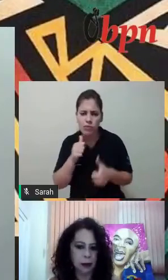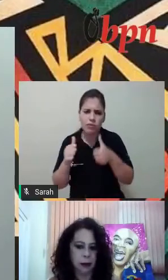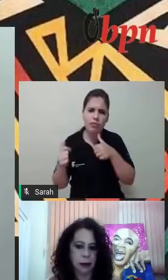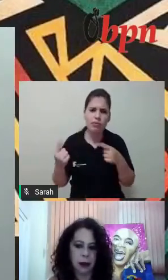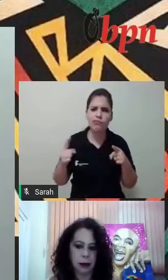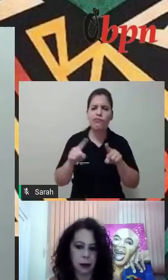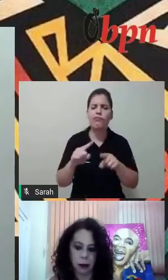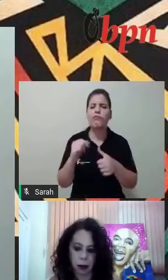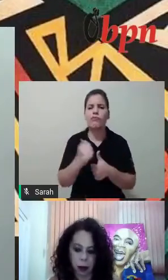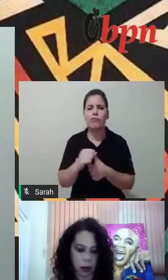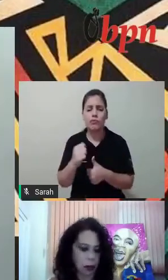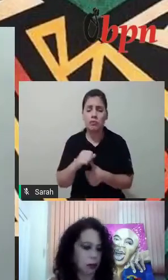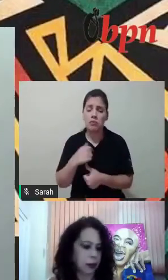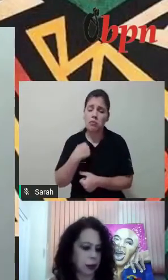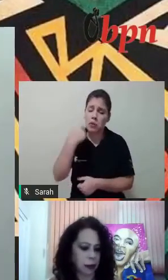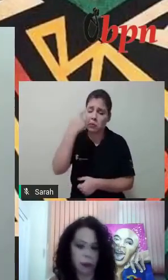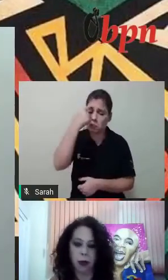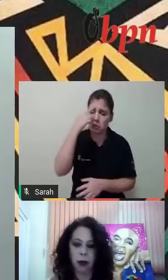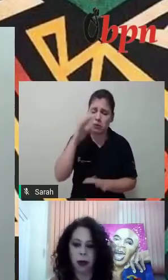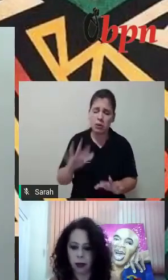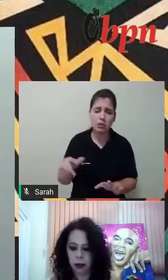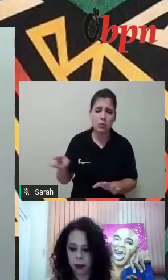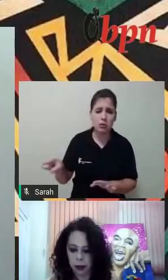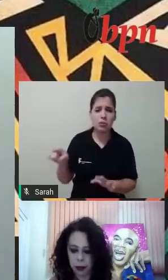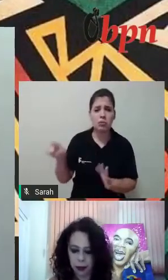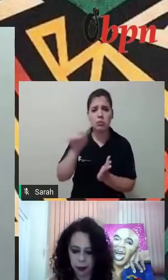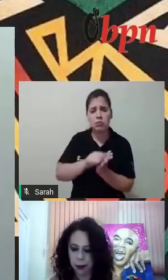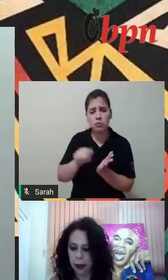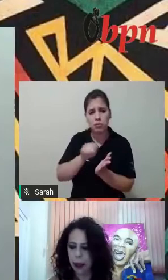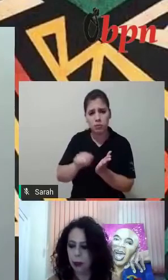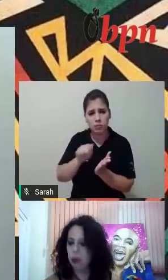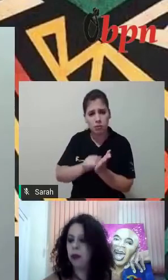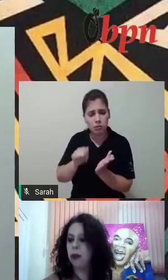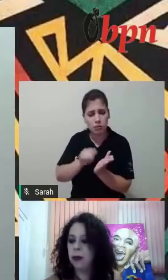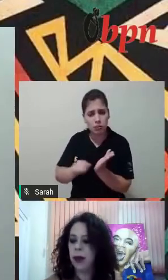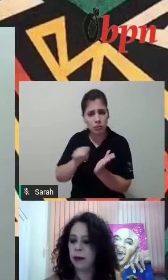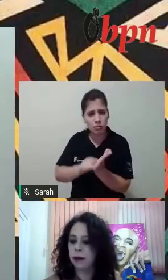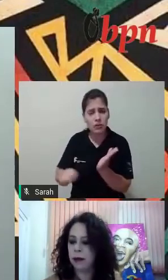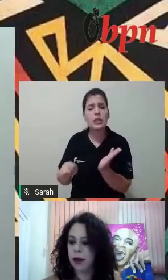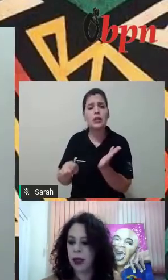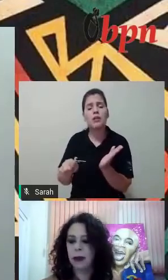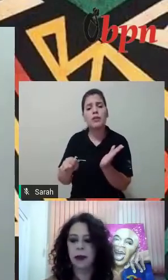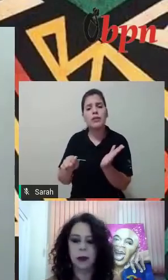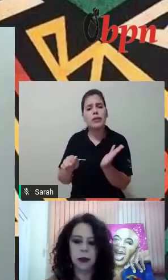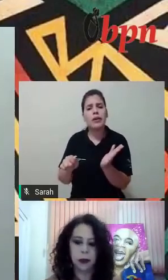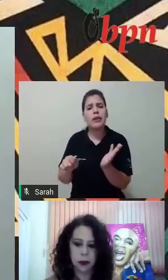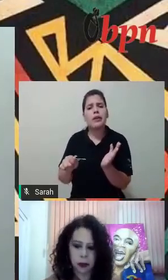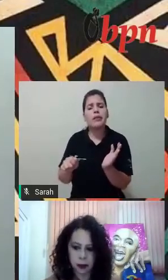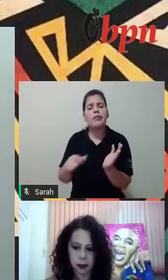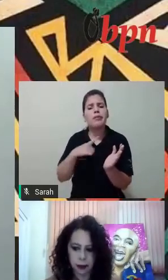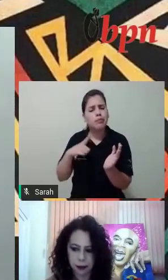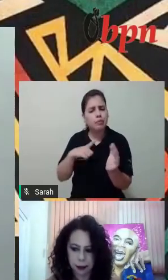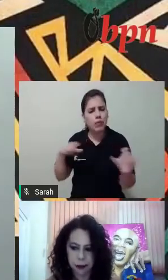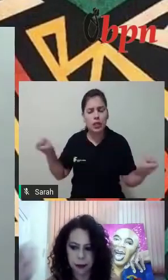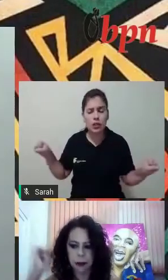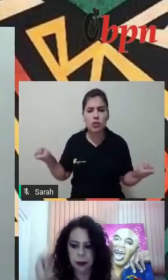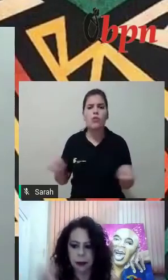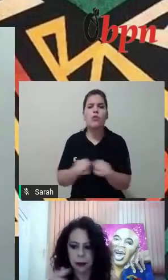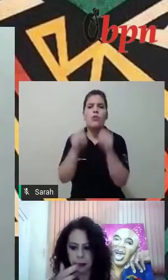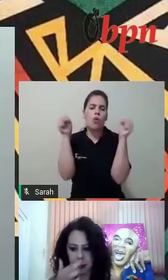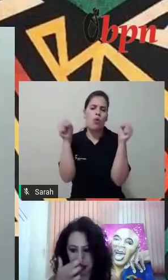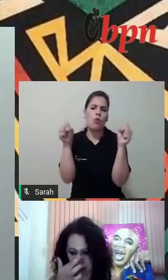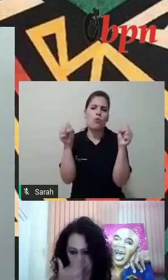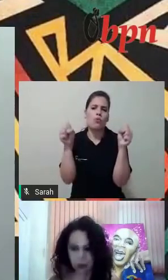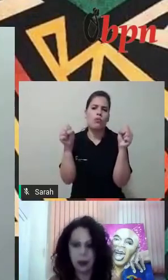é um aspecto importante no sentido também da gente quebrar com esse imaginário que todas as